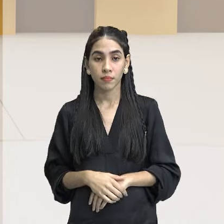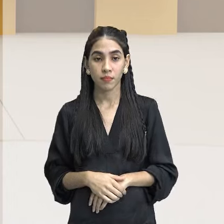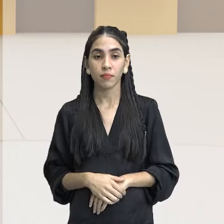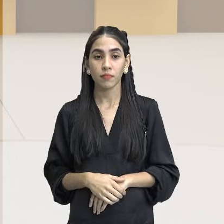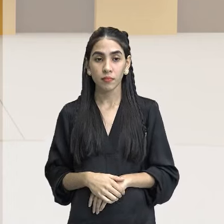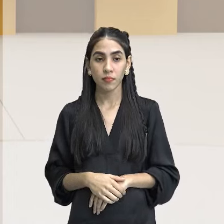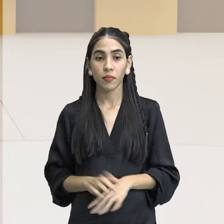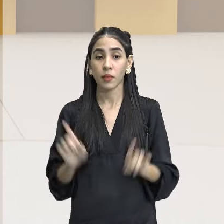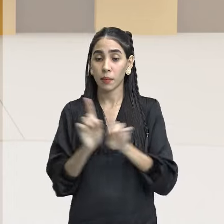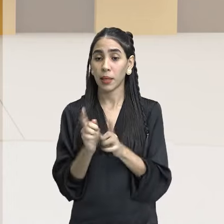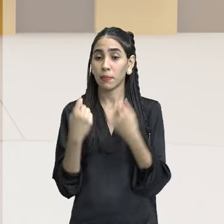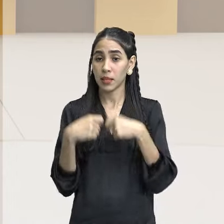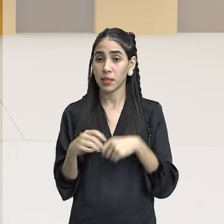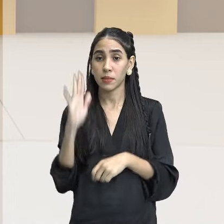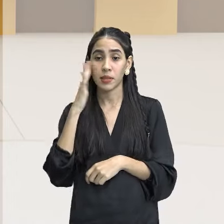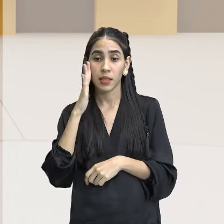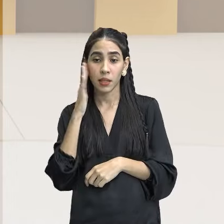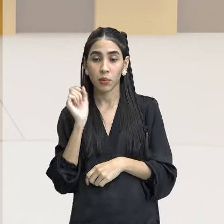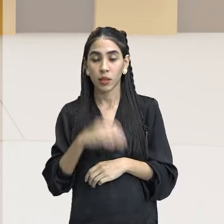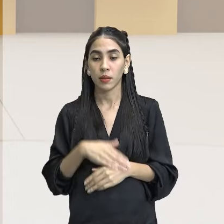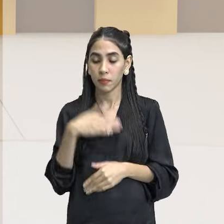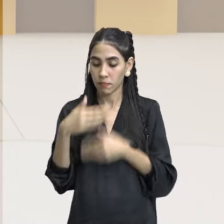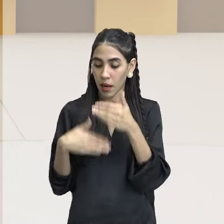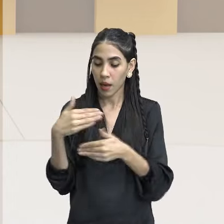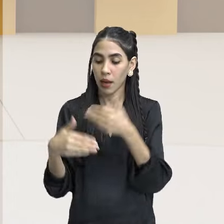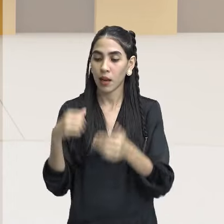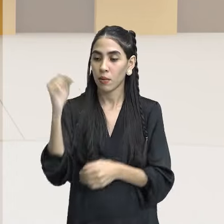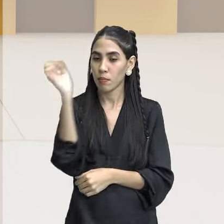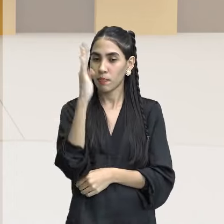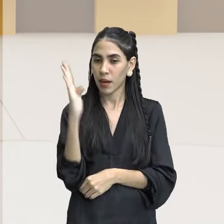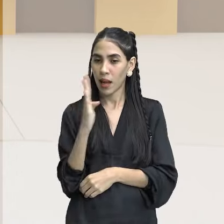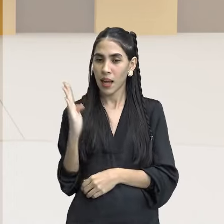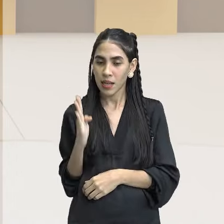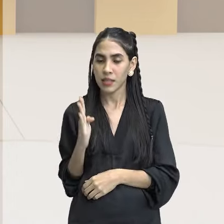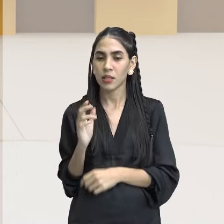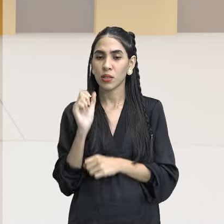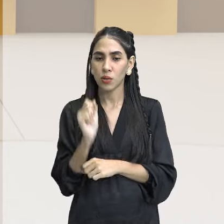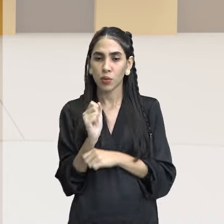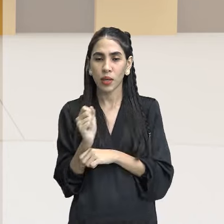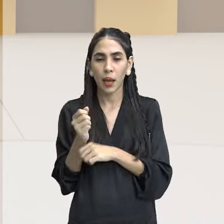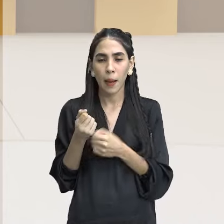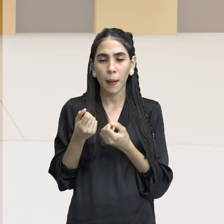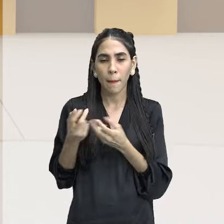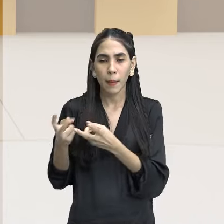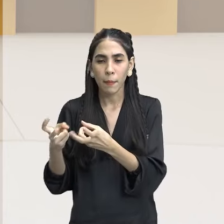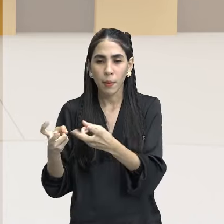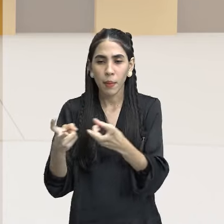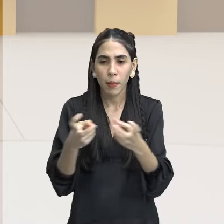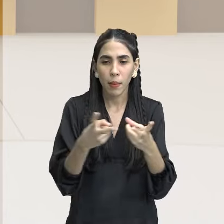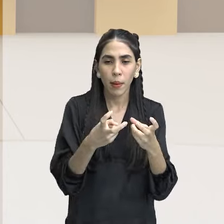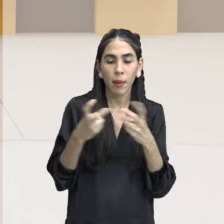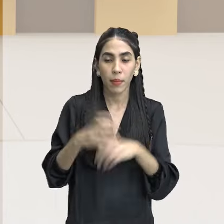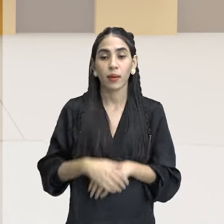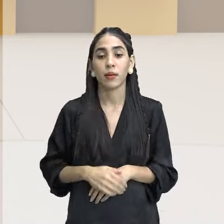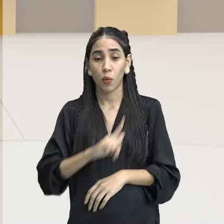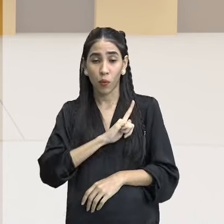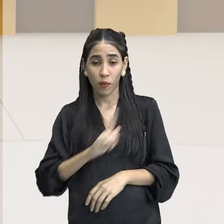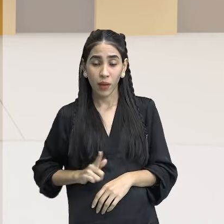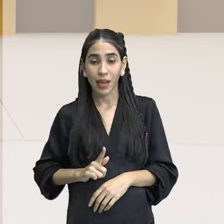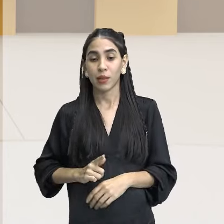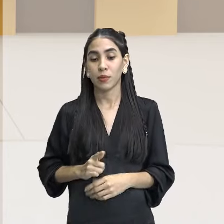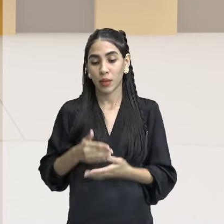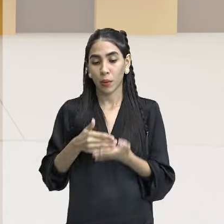também tem que entender, gente, que com o passar do tempo o Brasil ele foi muito explorado. Tendo essa exploração, o governo começa a se